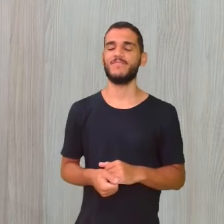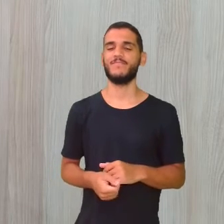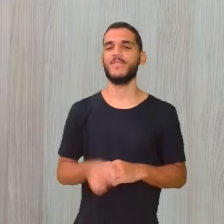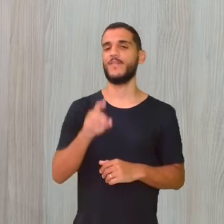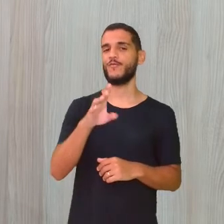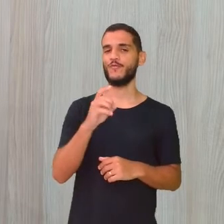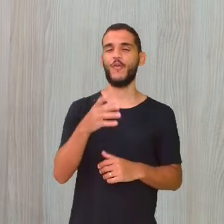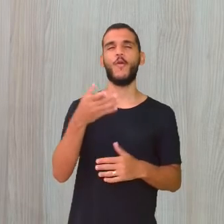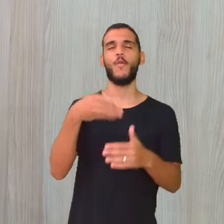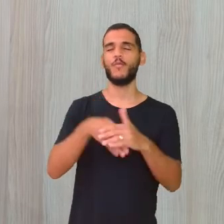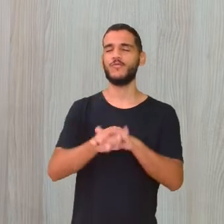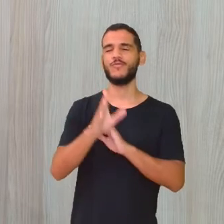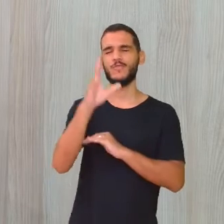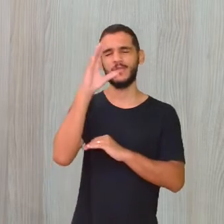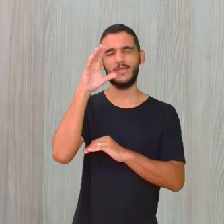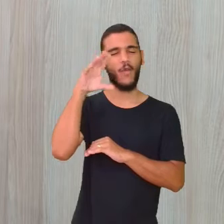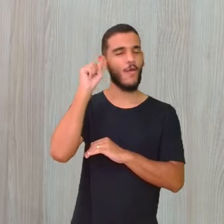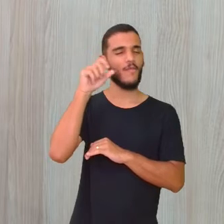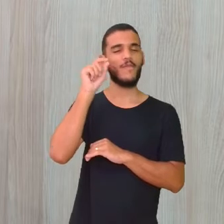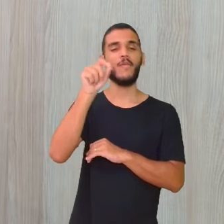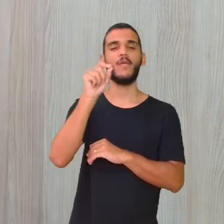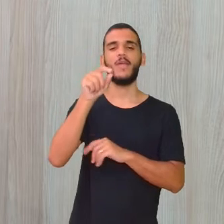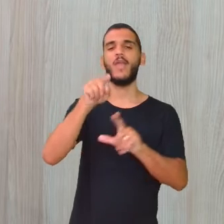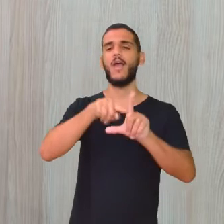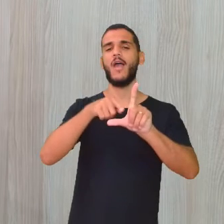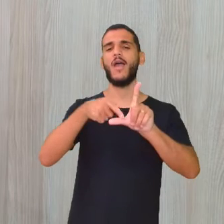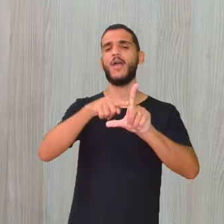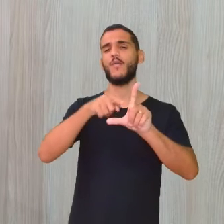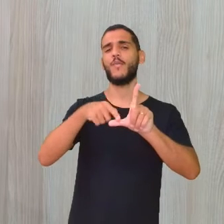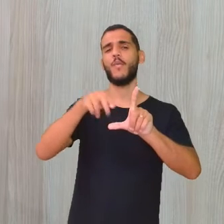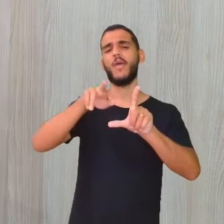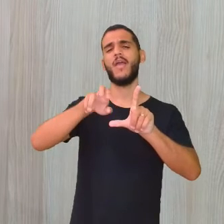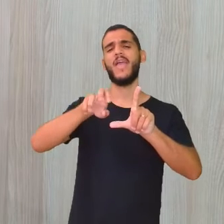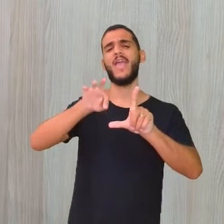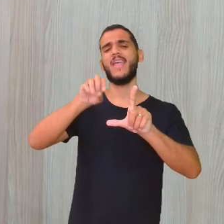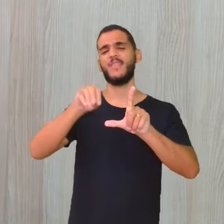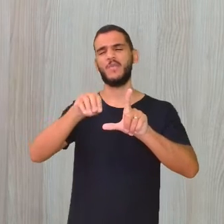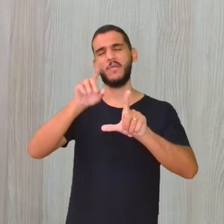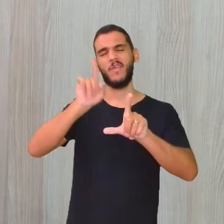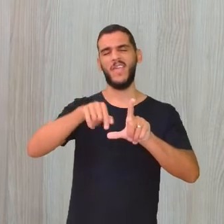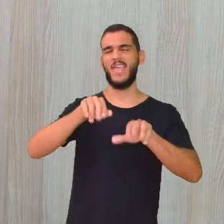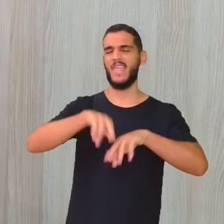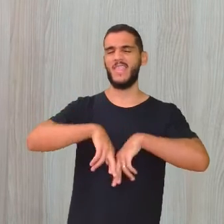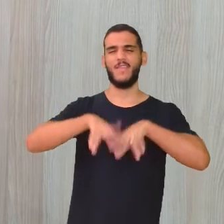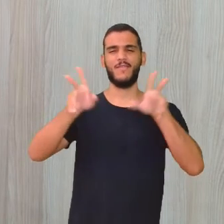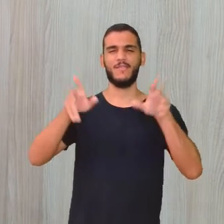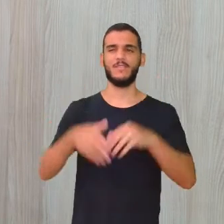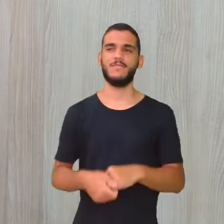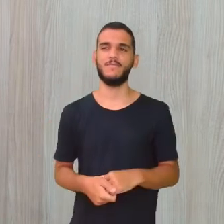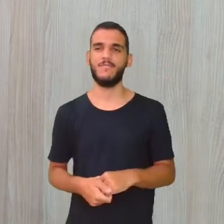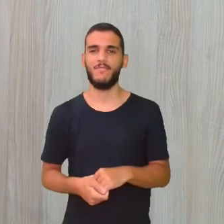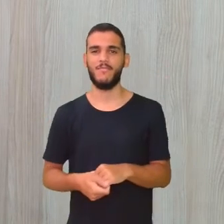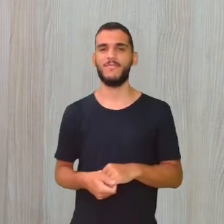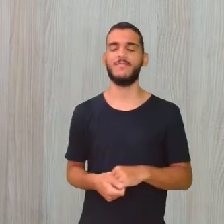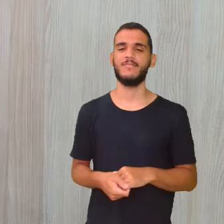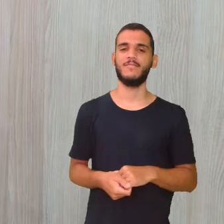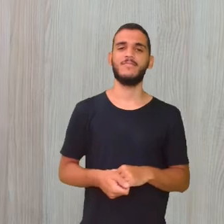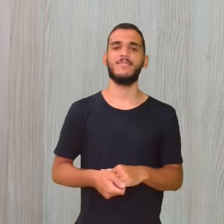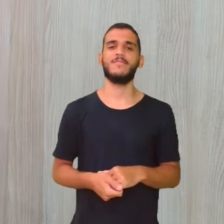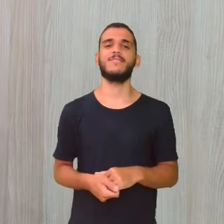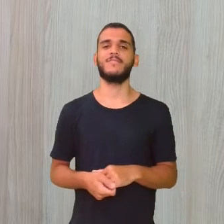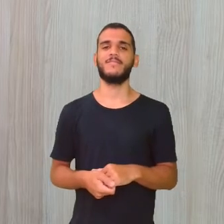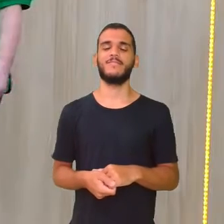né? O triângulo reto. E quando puxa para o negócio mais, né? Octângulo, olha só que palavra bem excêntrica, né, professora?